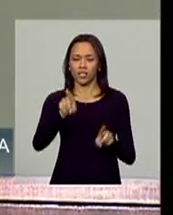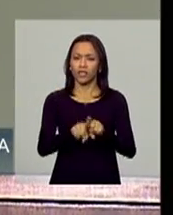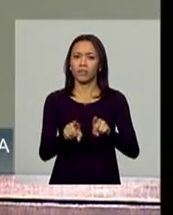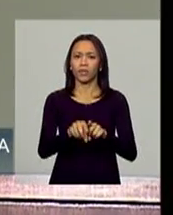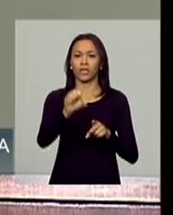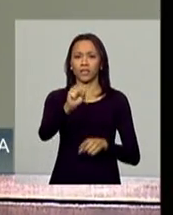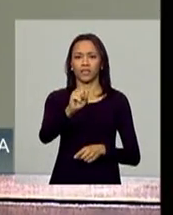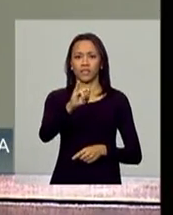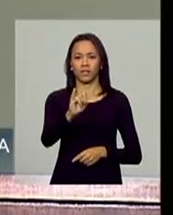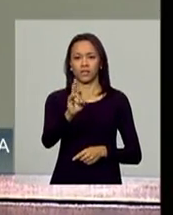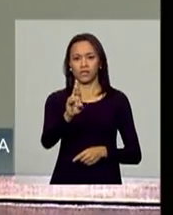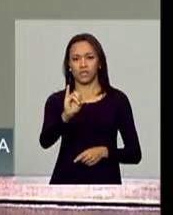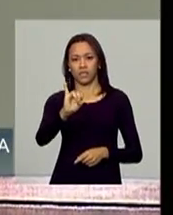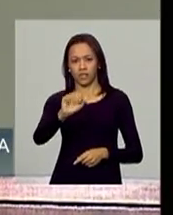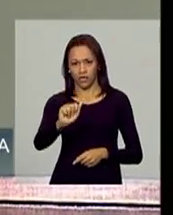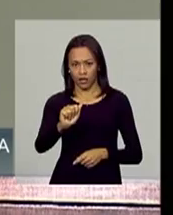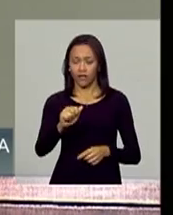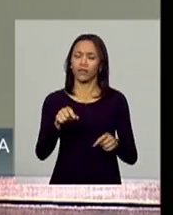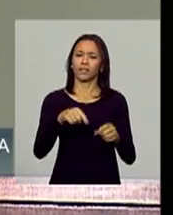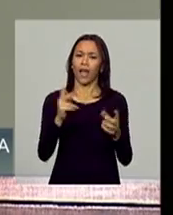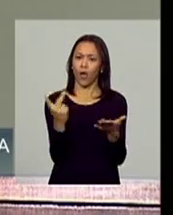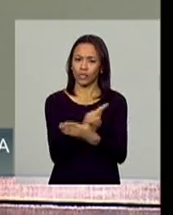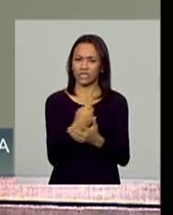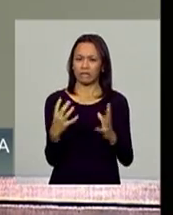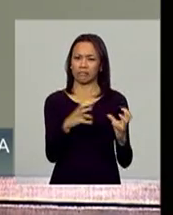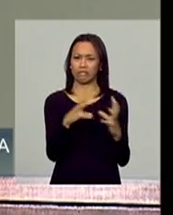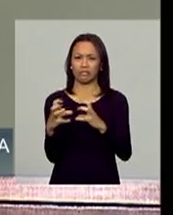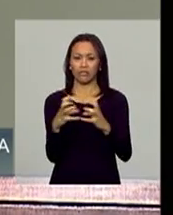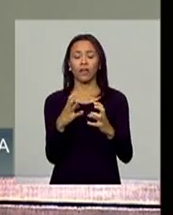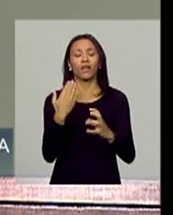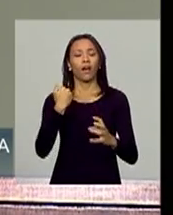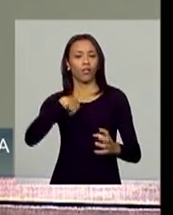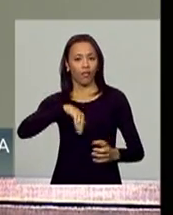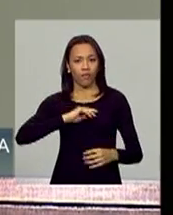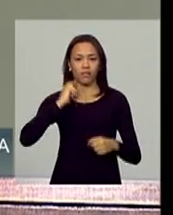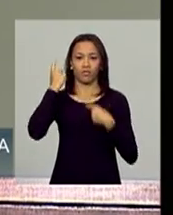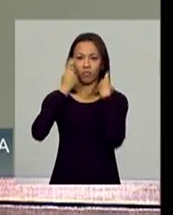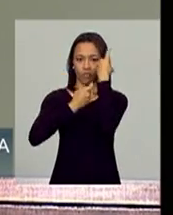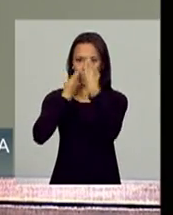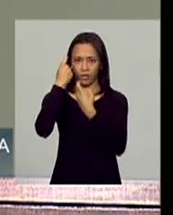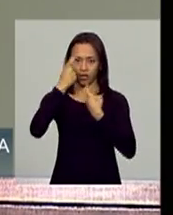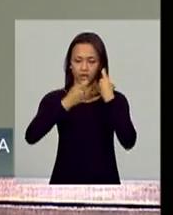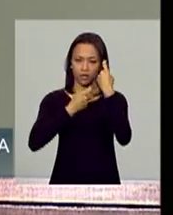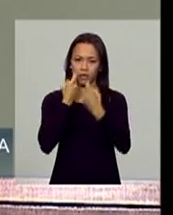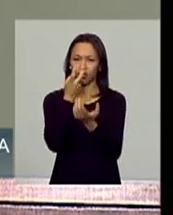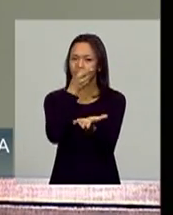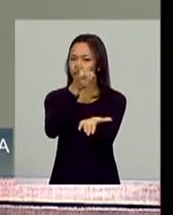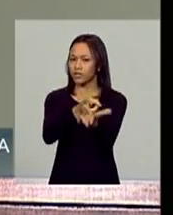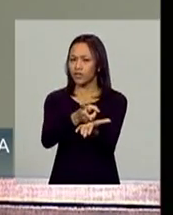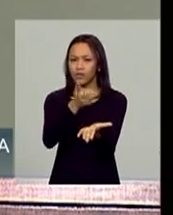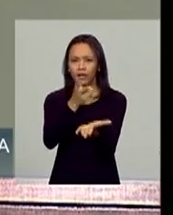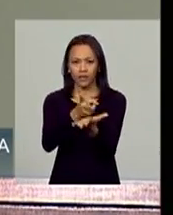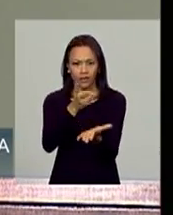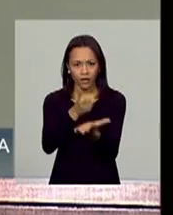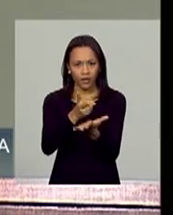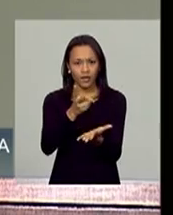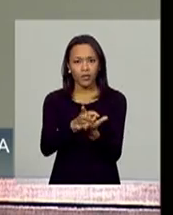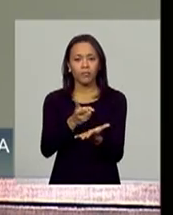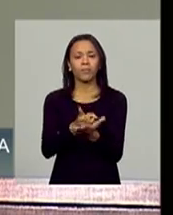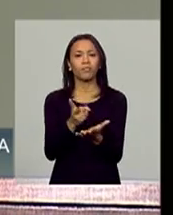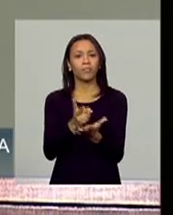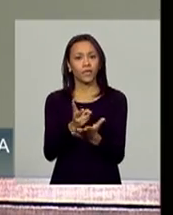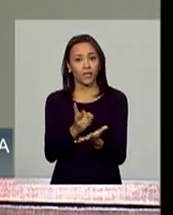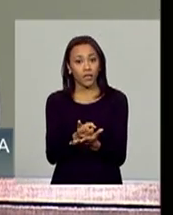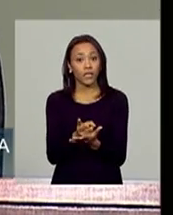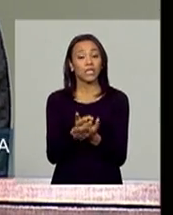conflito israelo-palestino, e a nossa preocupação sempre em defender os